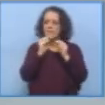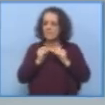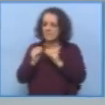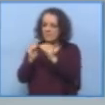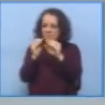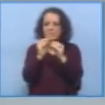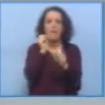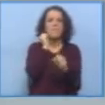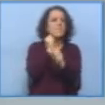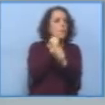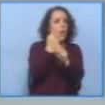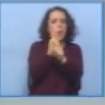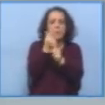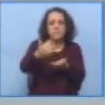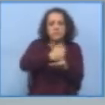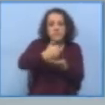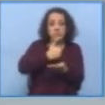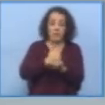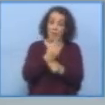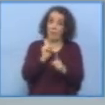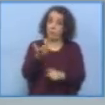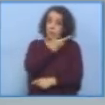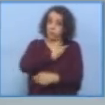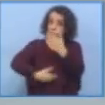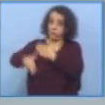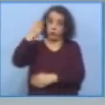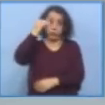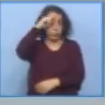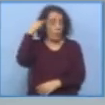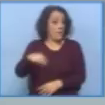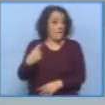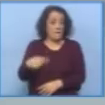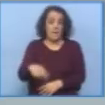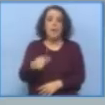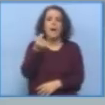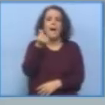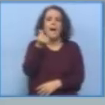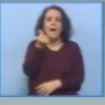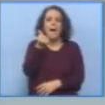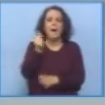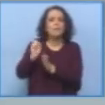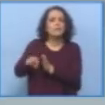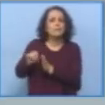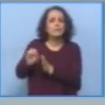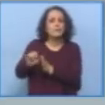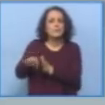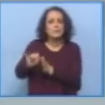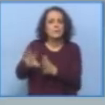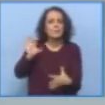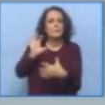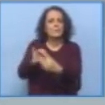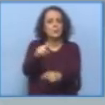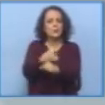conseguir uns dinheiritos, porque naquela altura era muito complicado juntar também dinheiro para essas coisas, mas